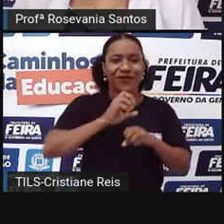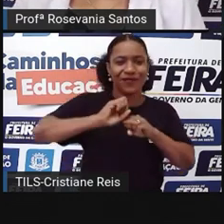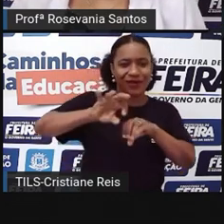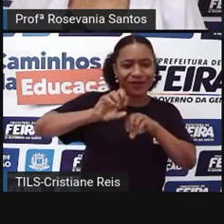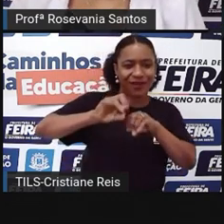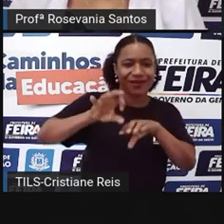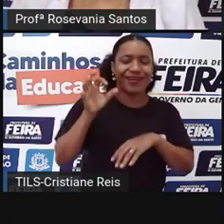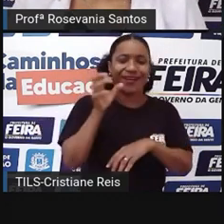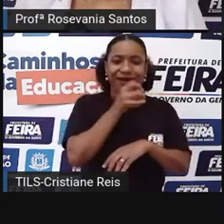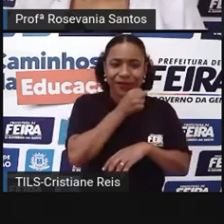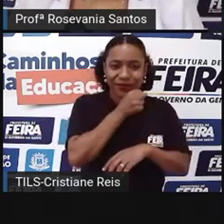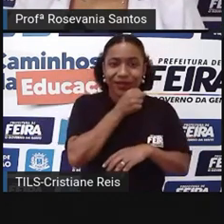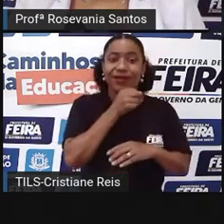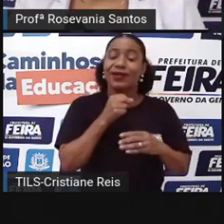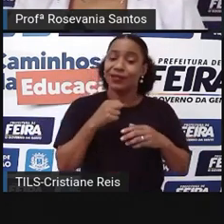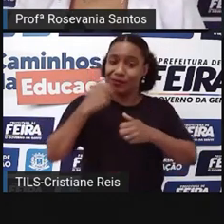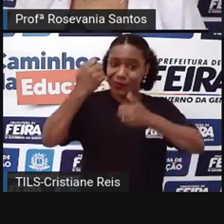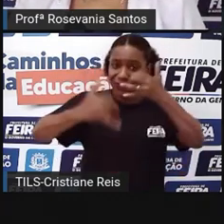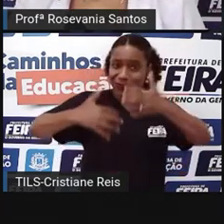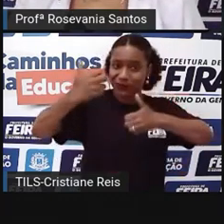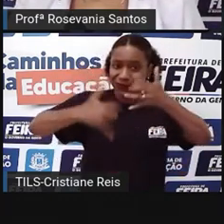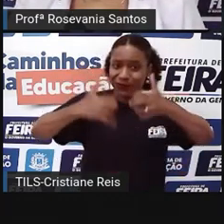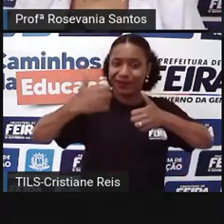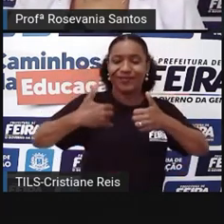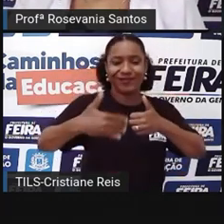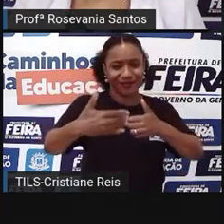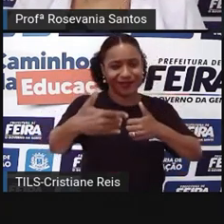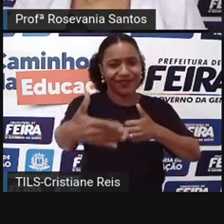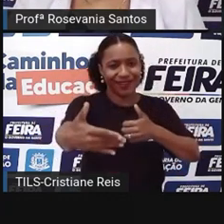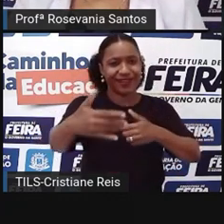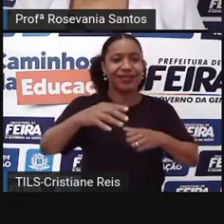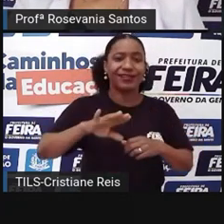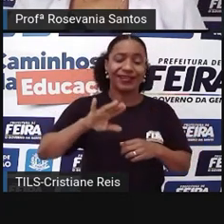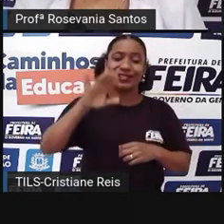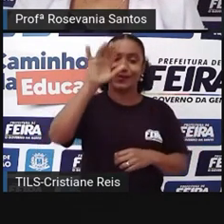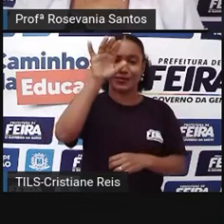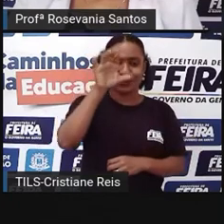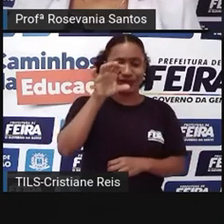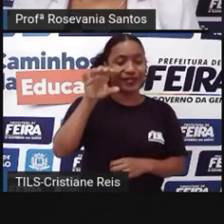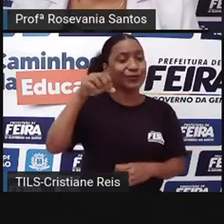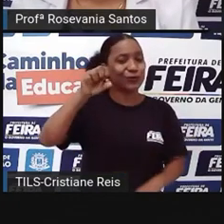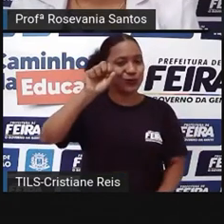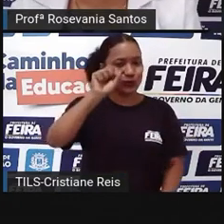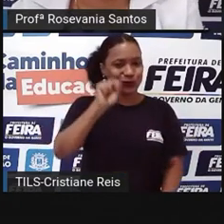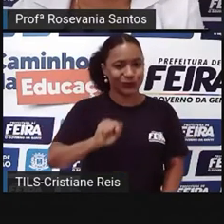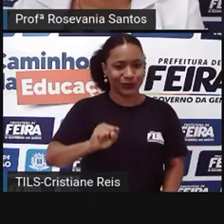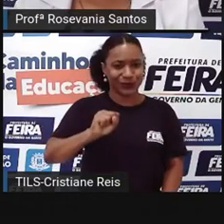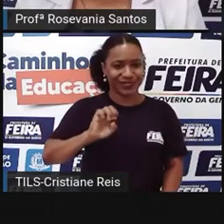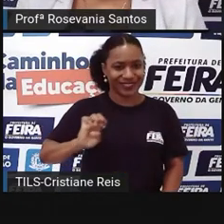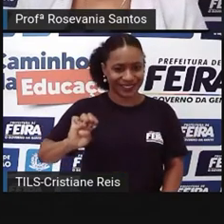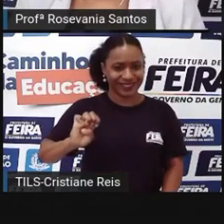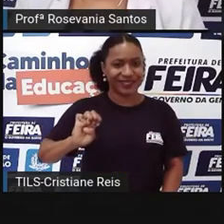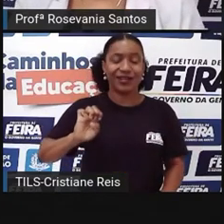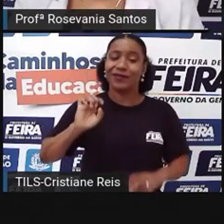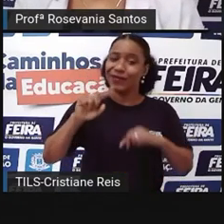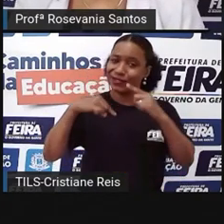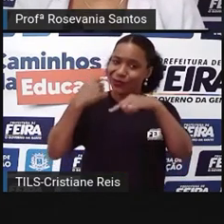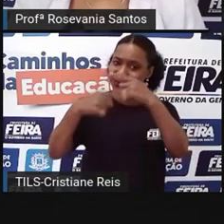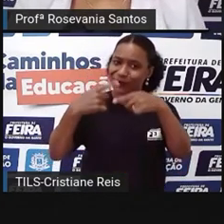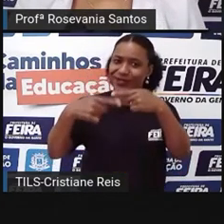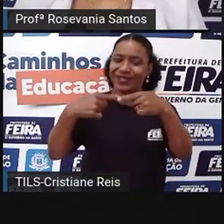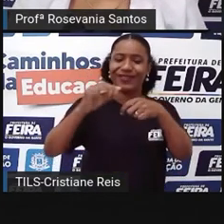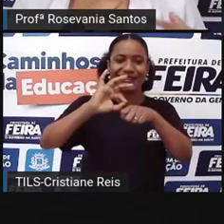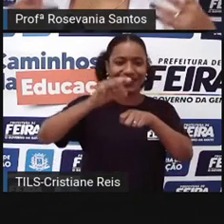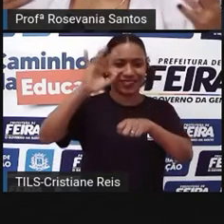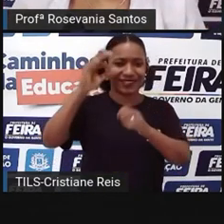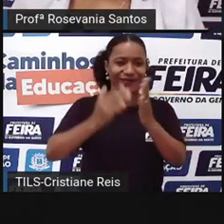Existem muitas coisas ainda para se falar, né, sobre a região Sudeste, mas, né, talvez fosse até caso para outras aulas.